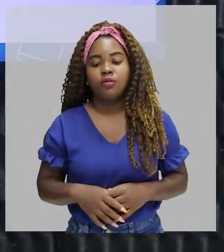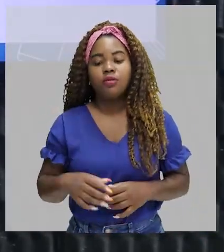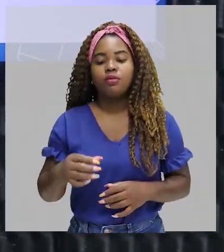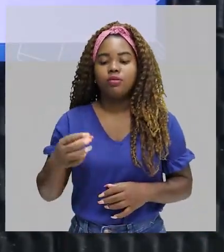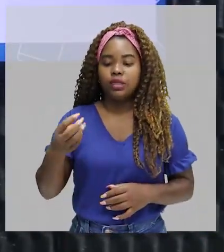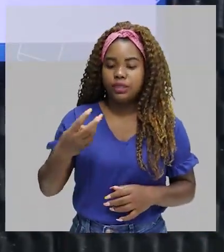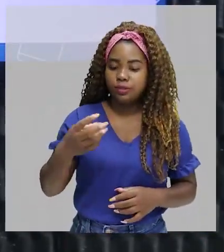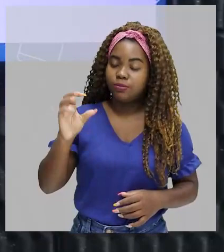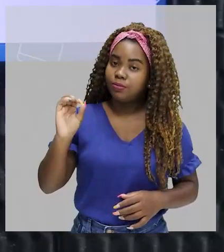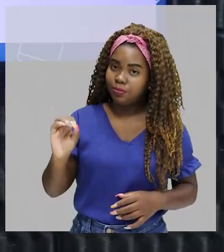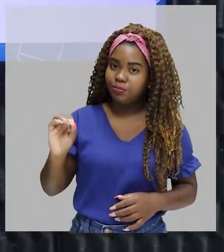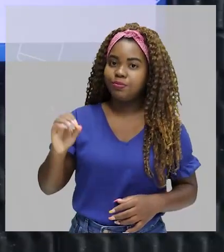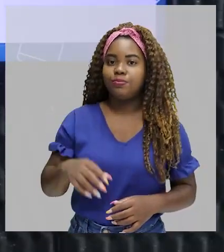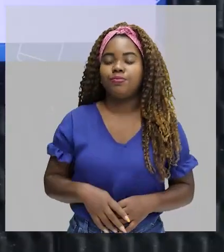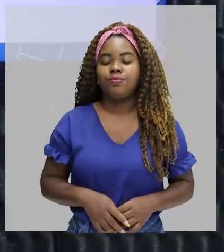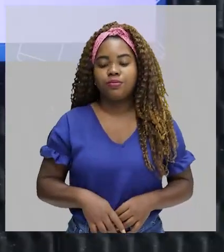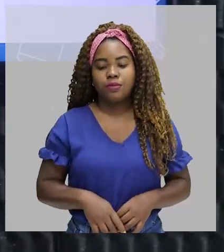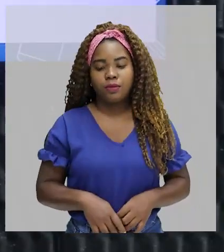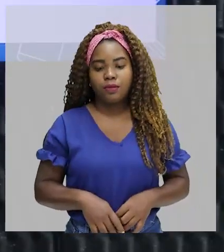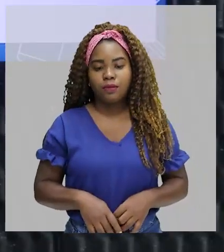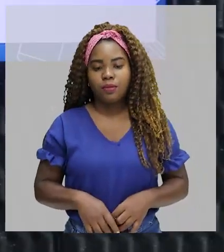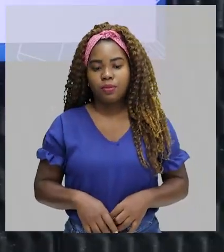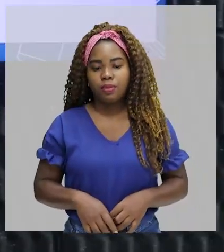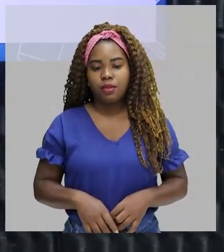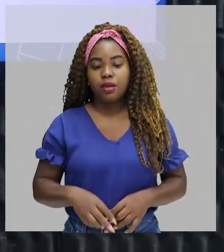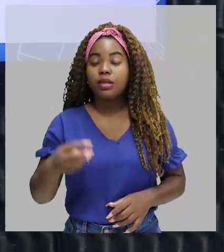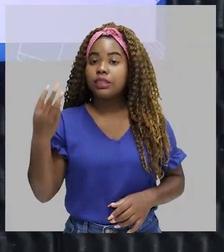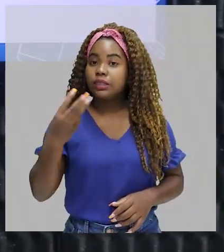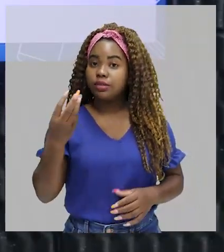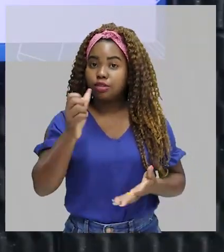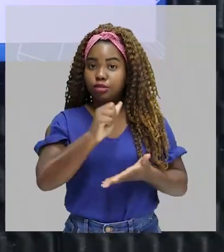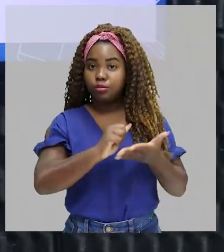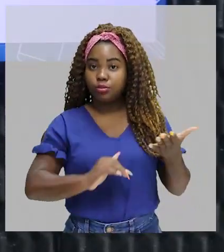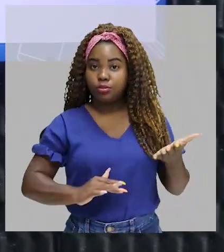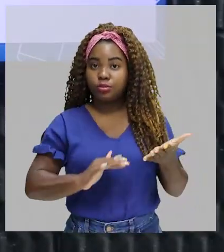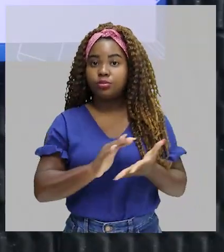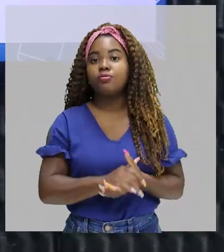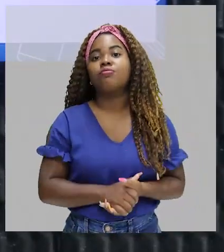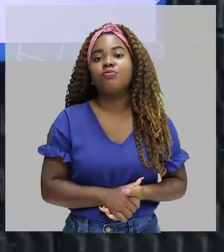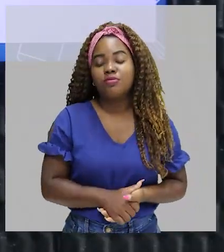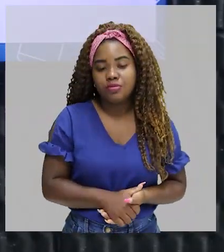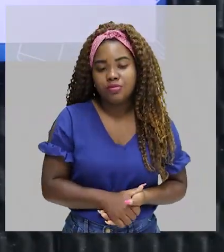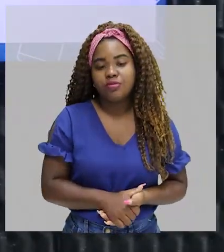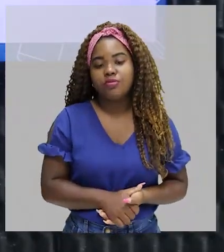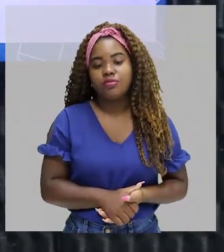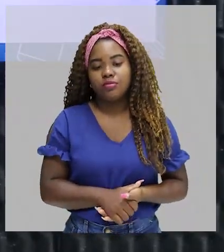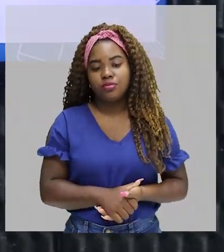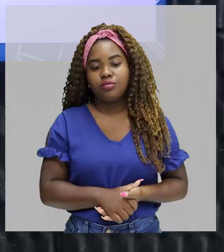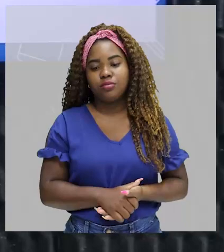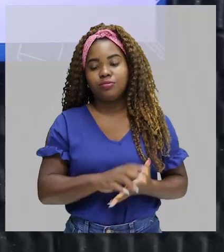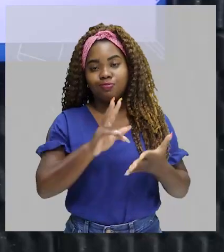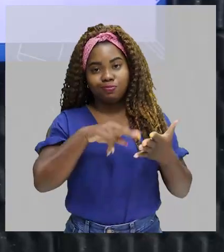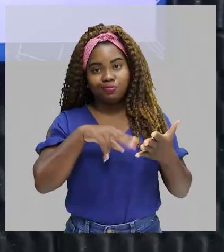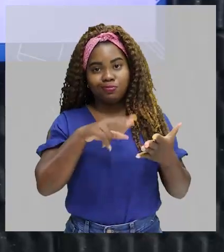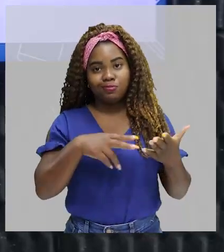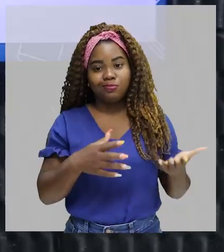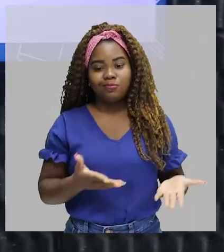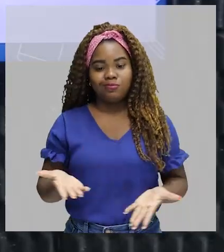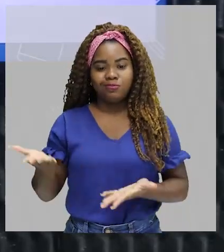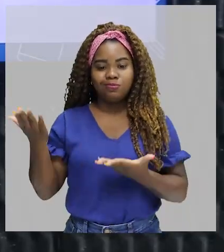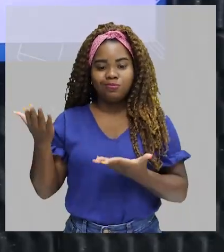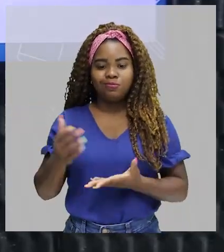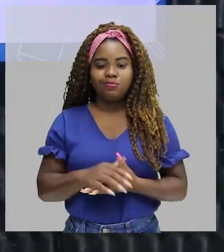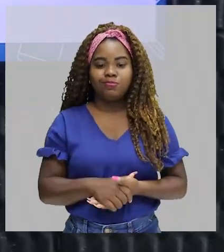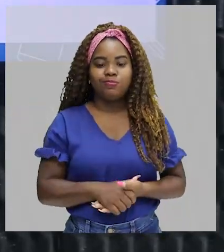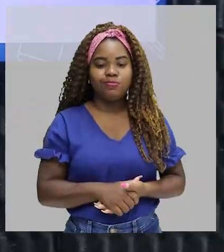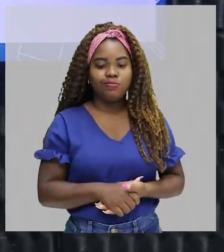termo identificado, ele corresponde a 30. Passemos agora para o exercício comentado de número 3.